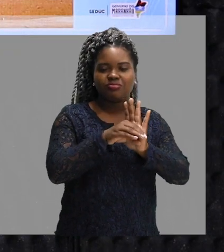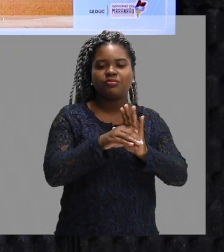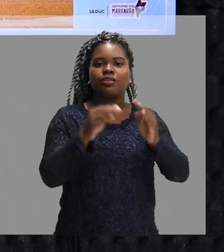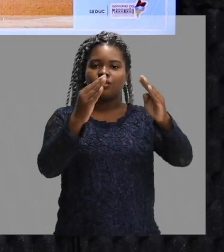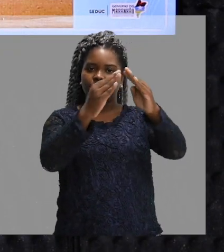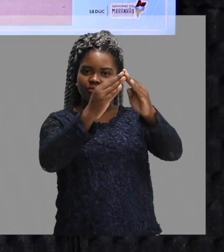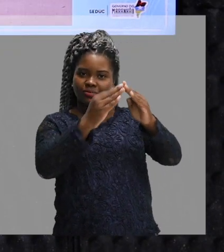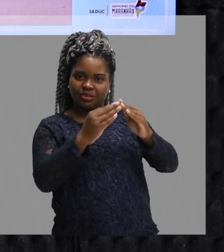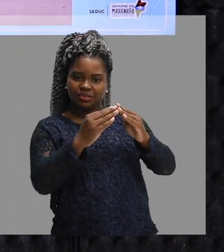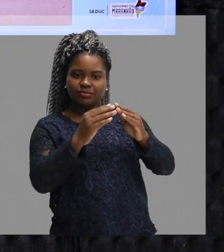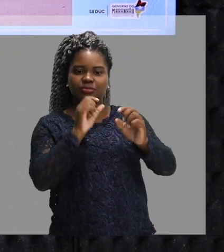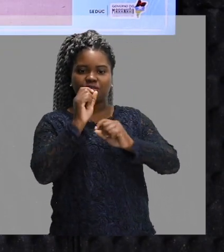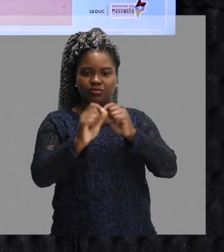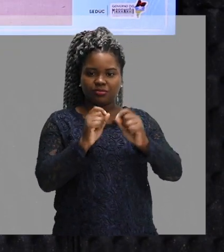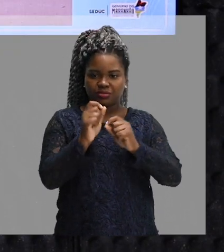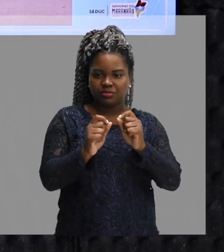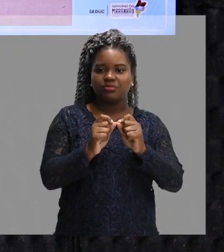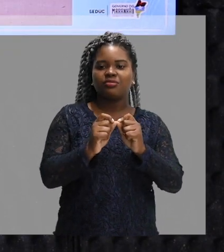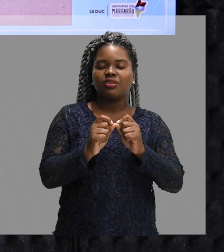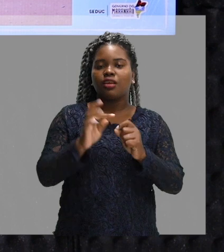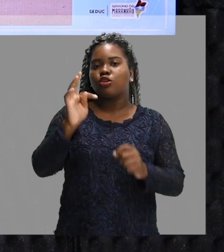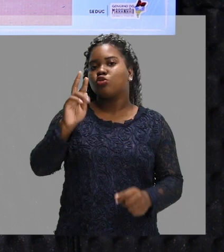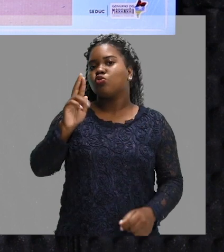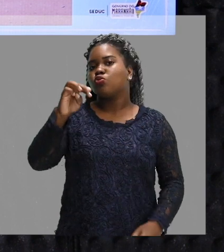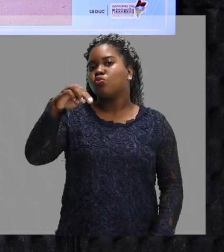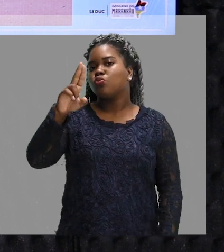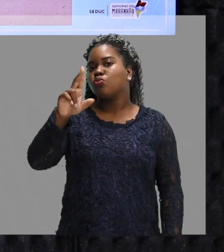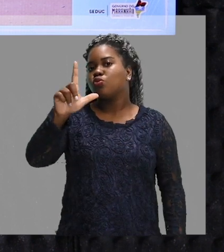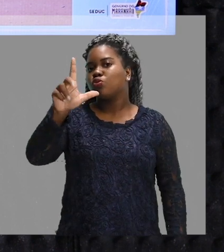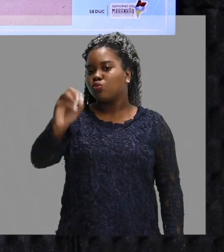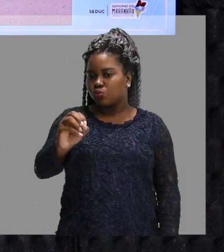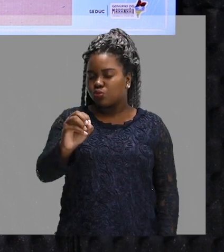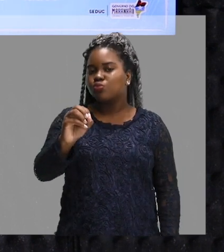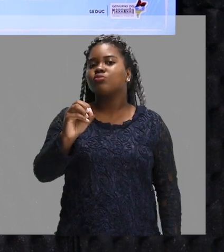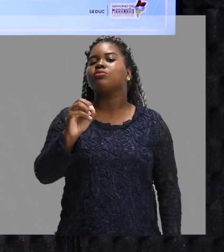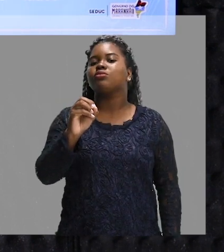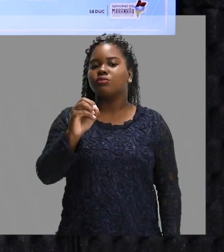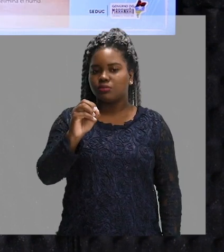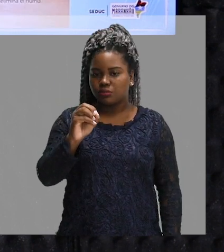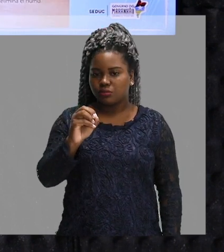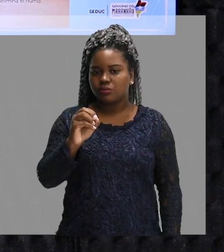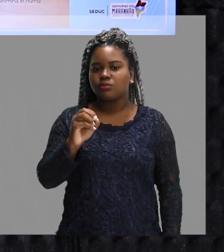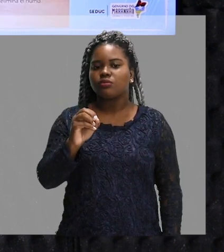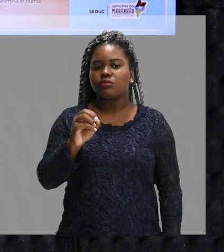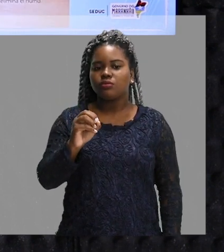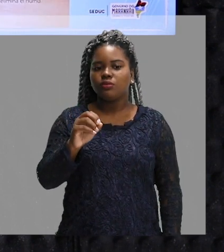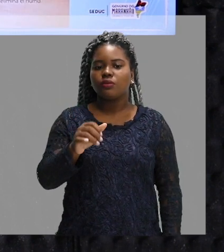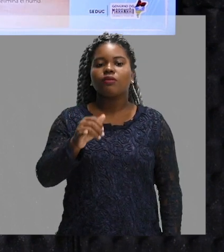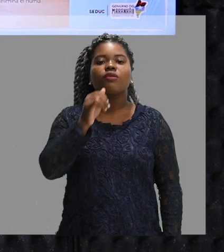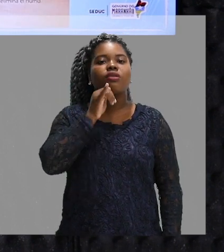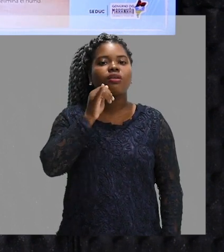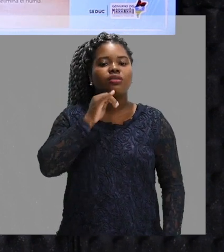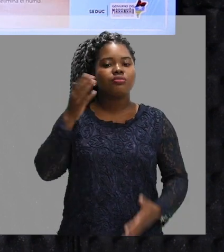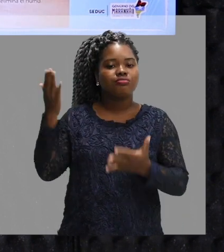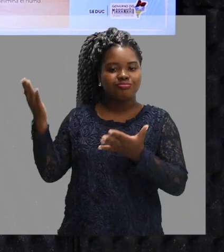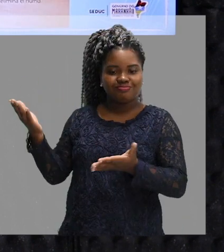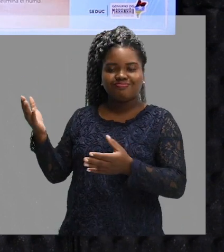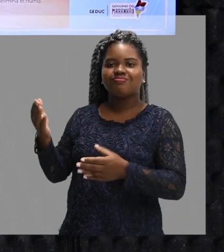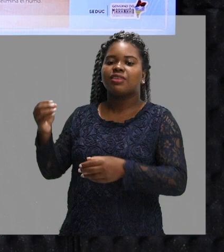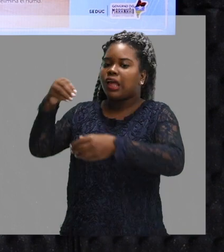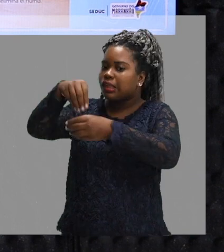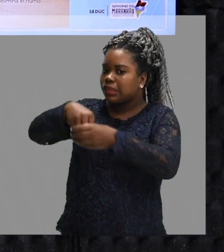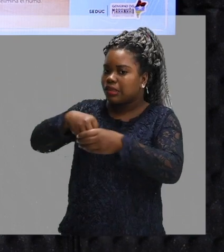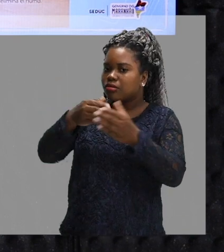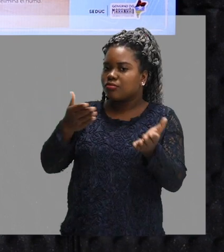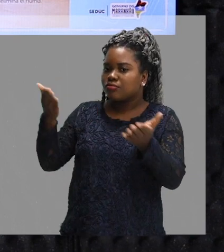nada mais, nada menos do que um túmulo, beleza? A pirâmide de Osé, um hipogeu. Já viram